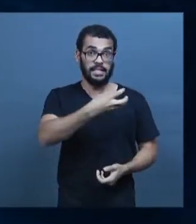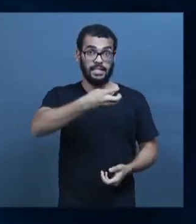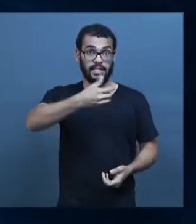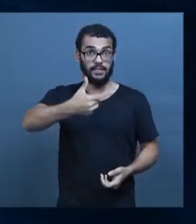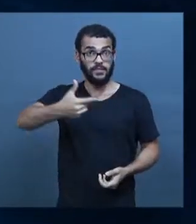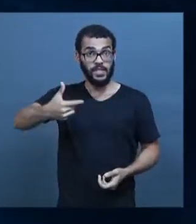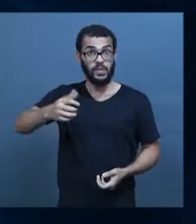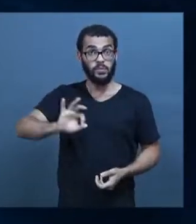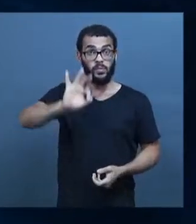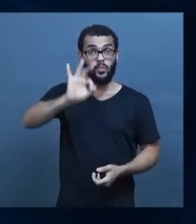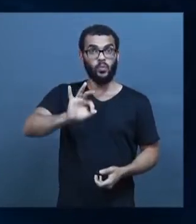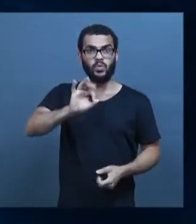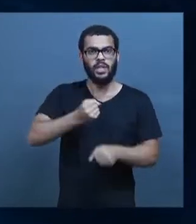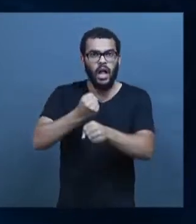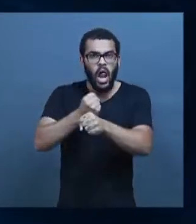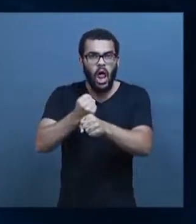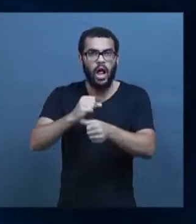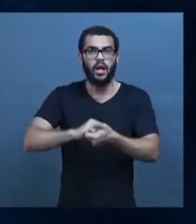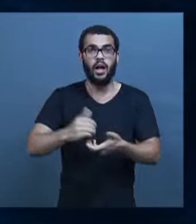em março para